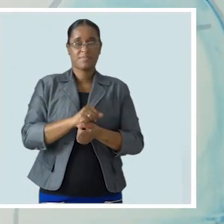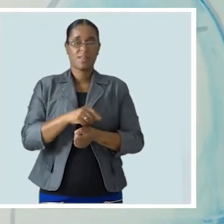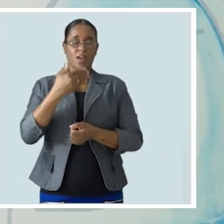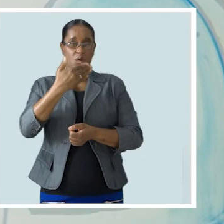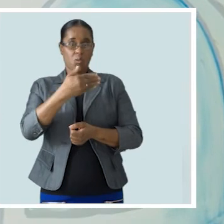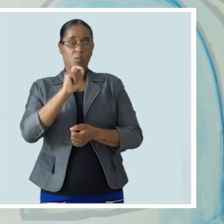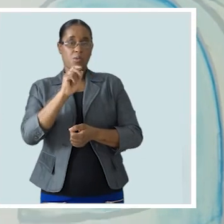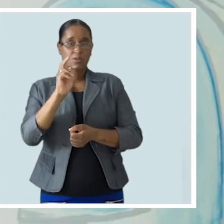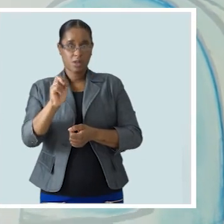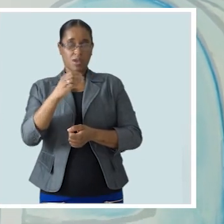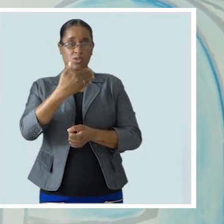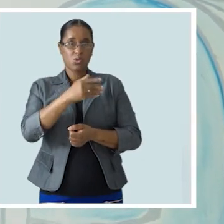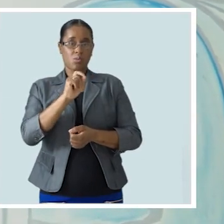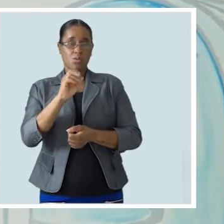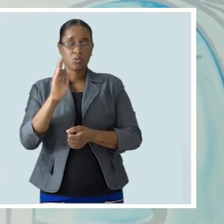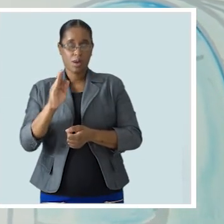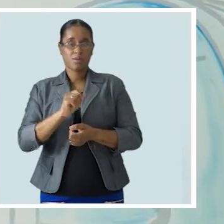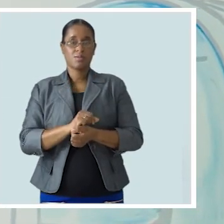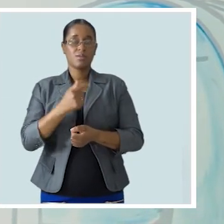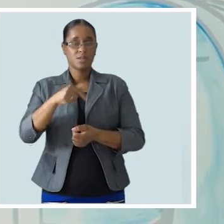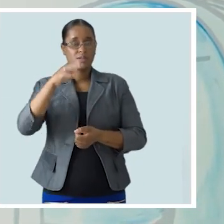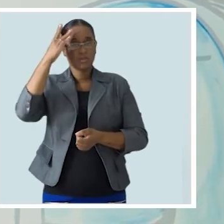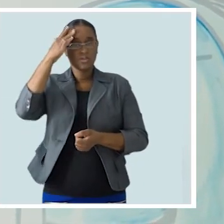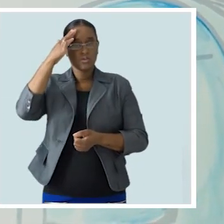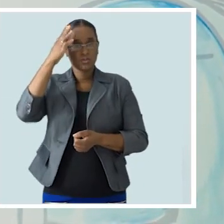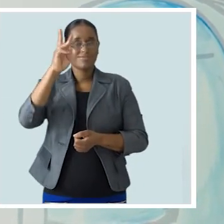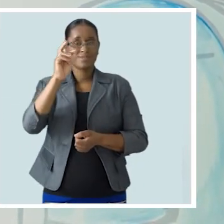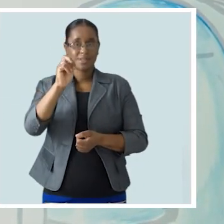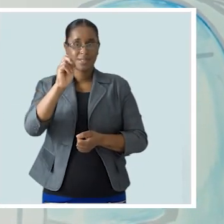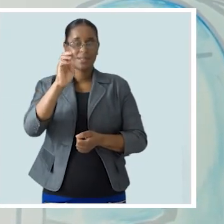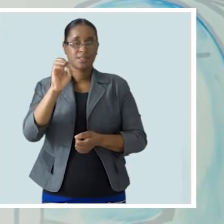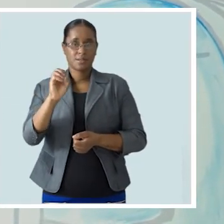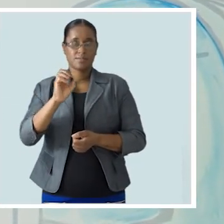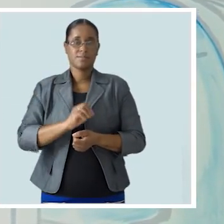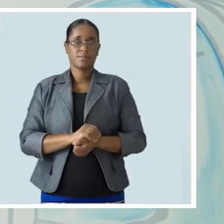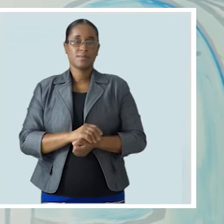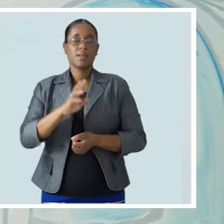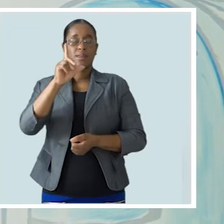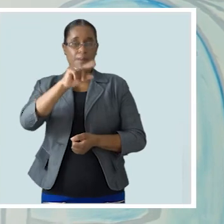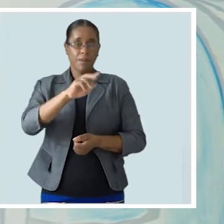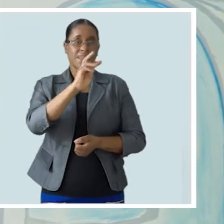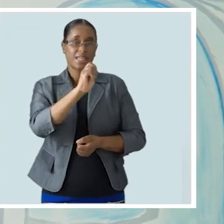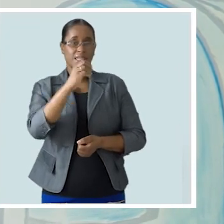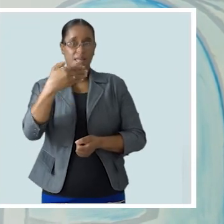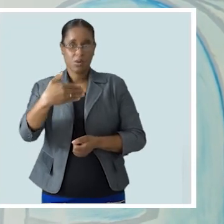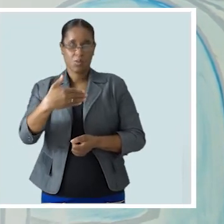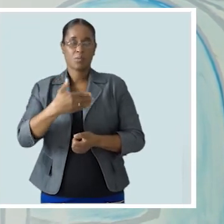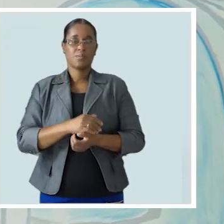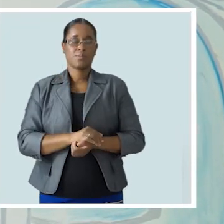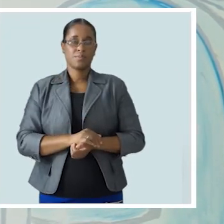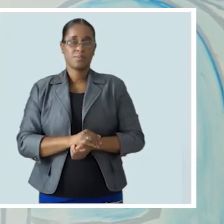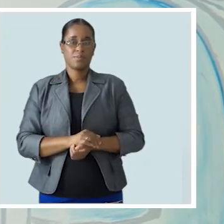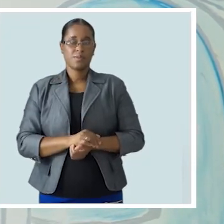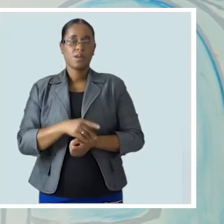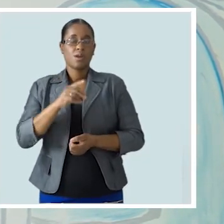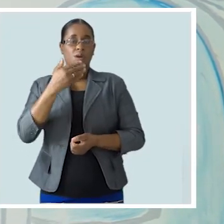1.3, 1.4 e 3 está na página 30 e 31.